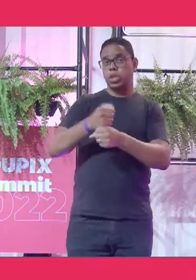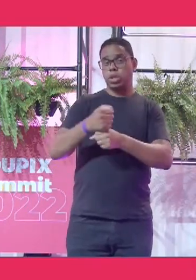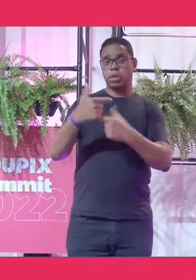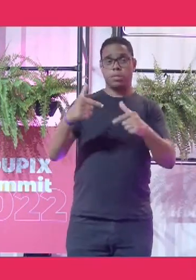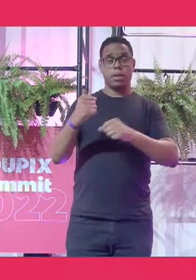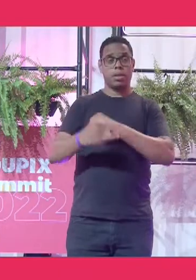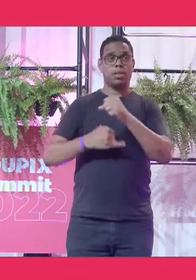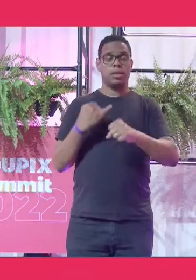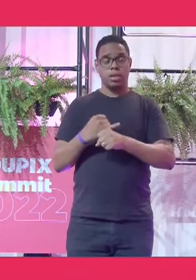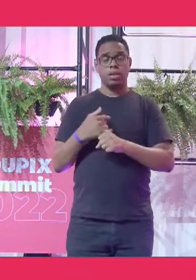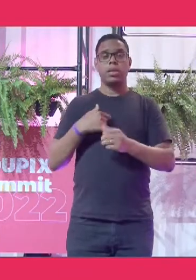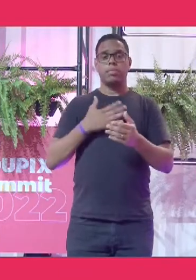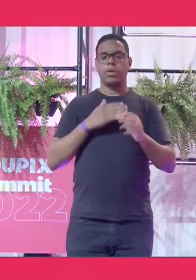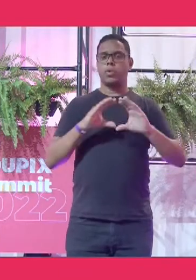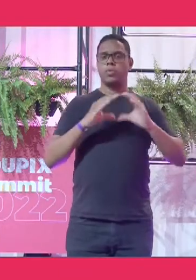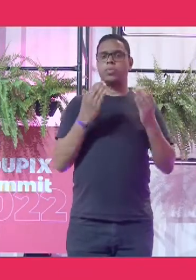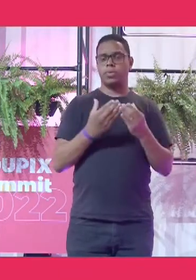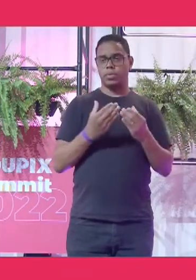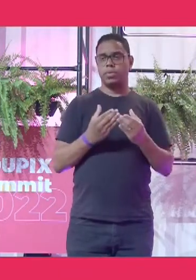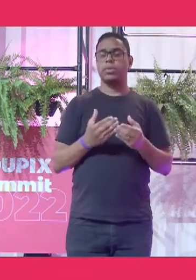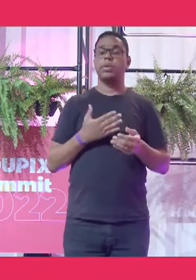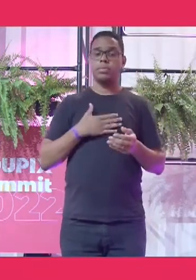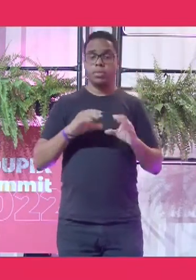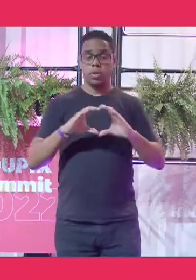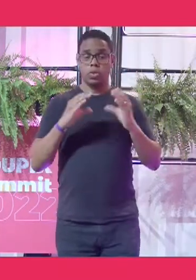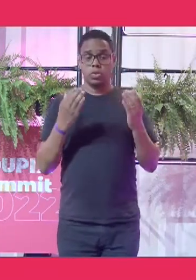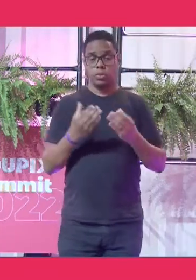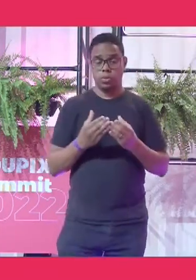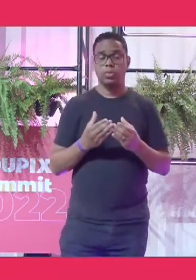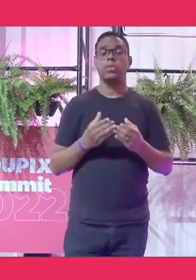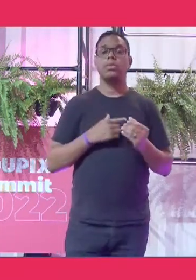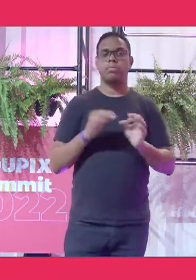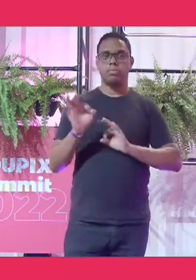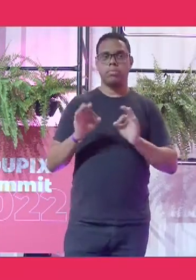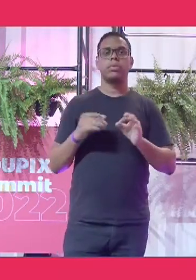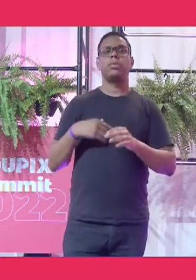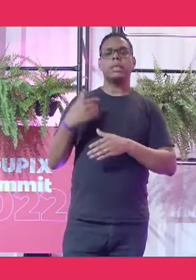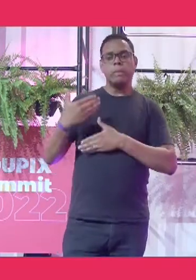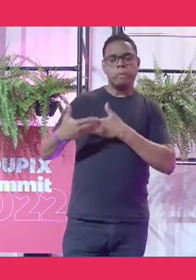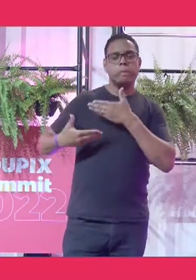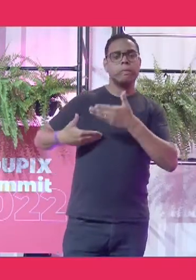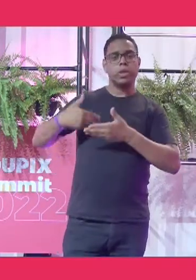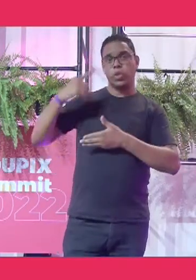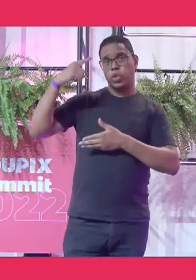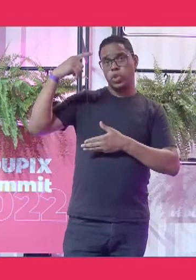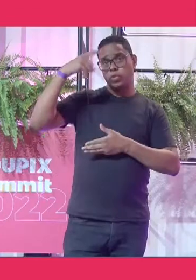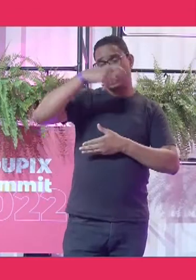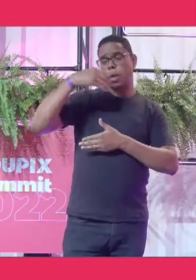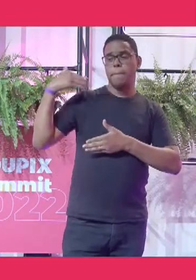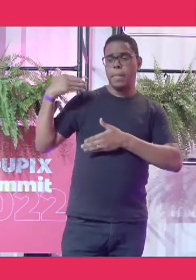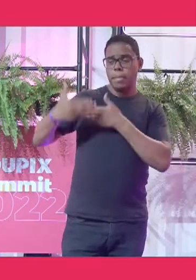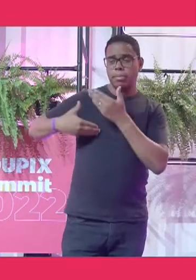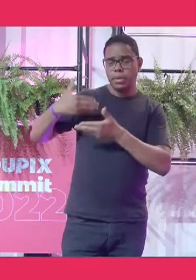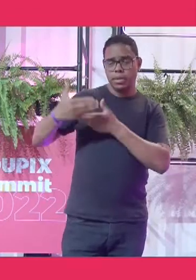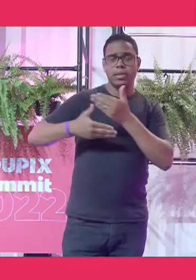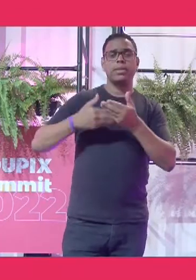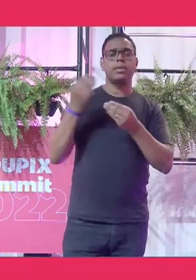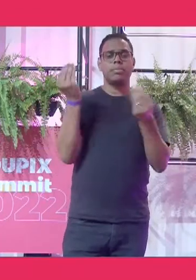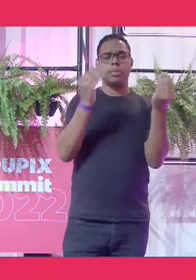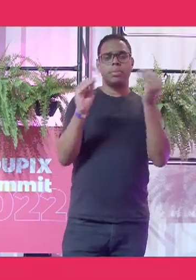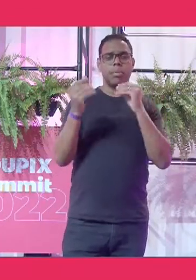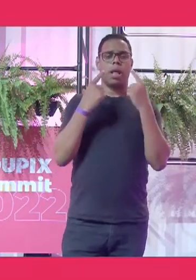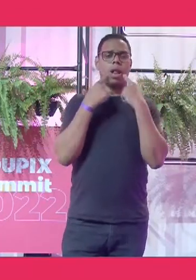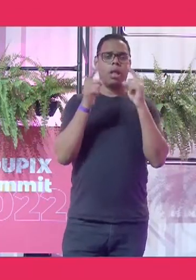internet, foi a minha comunidade. Foi a minha comunidade construída aos trancos e barrancos, construída fazendo stories